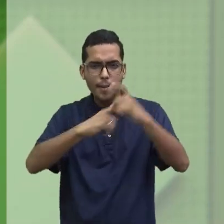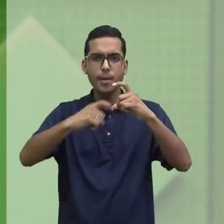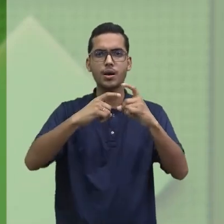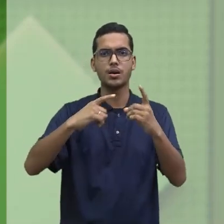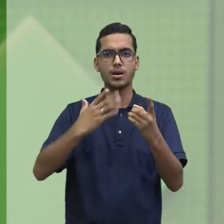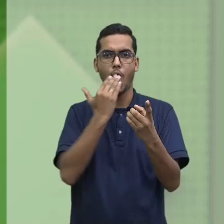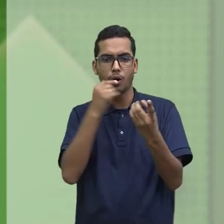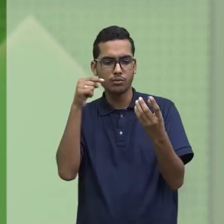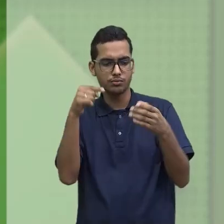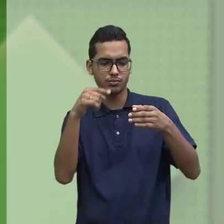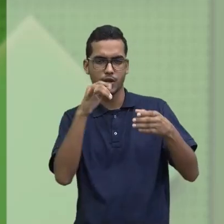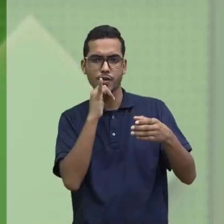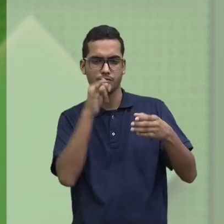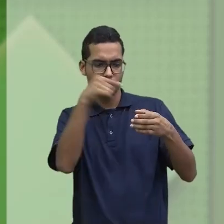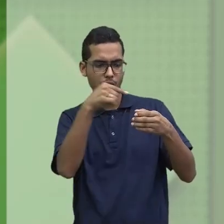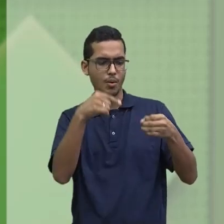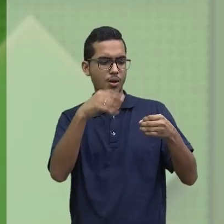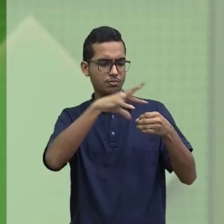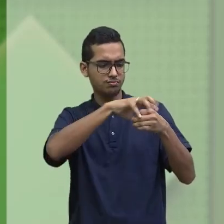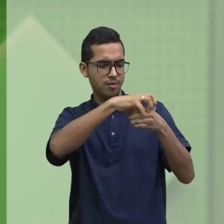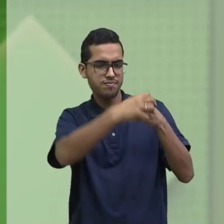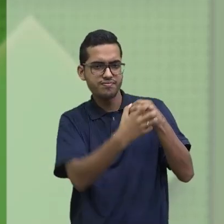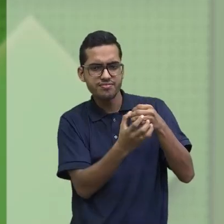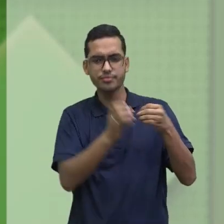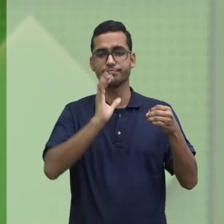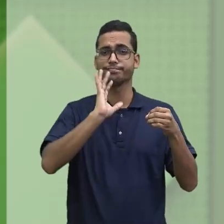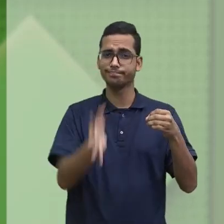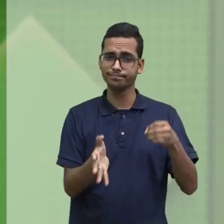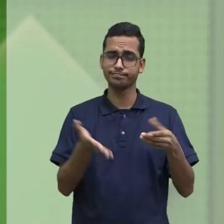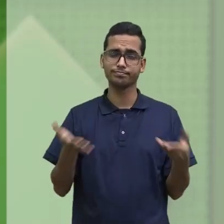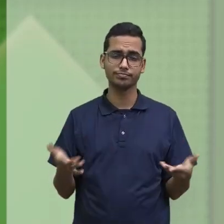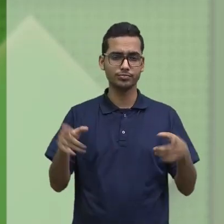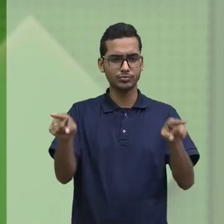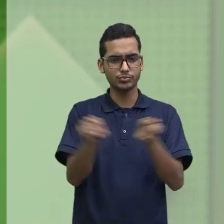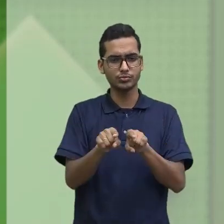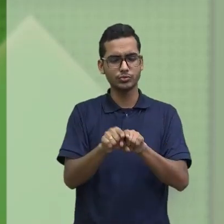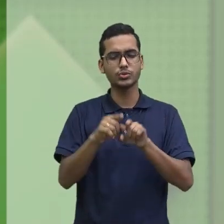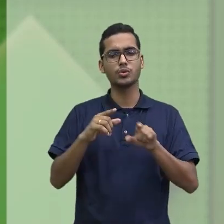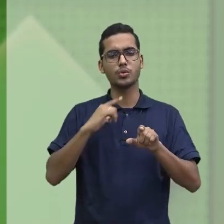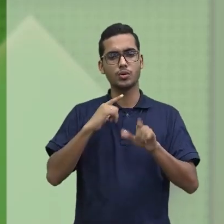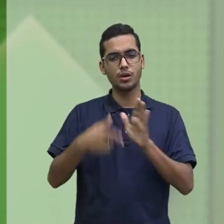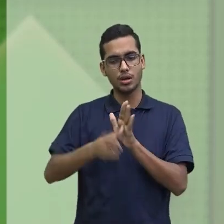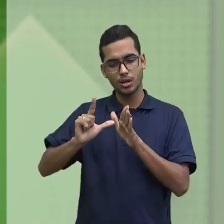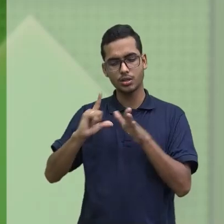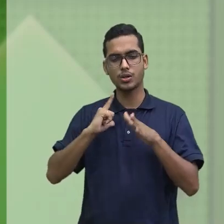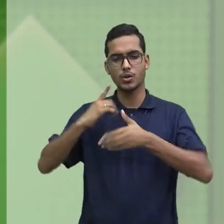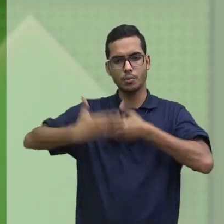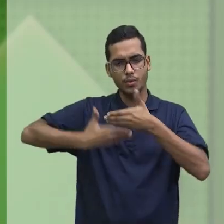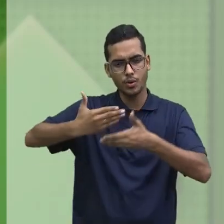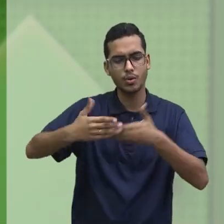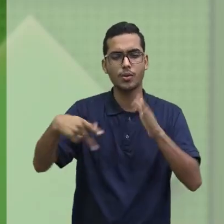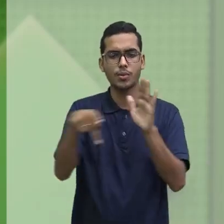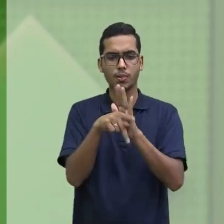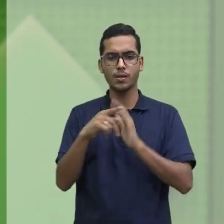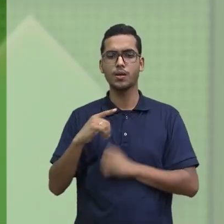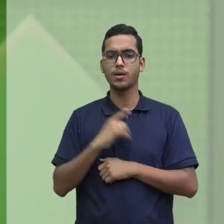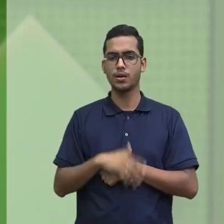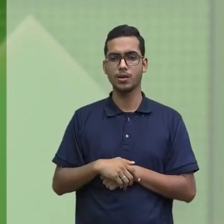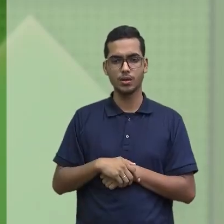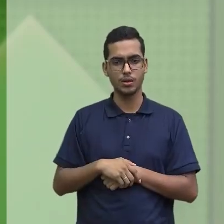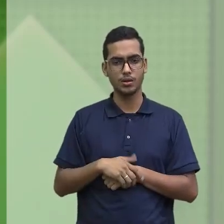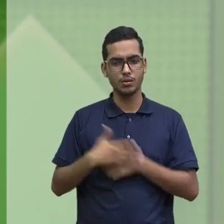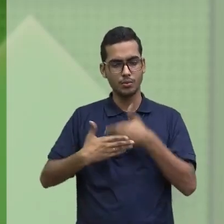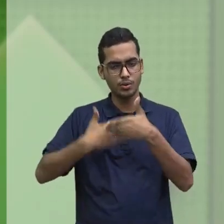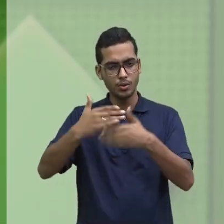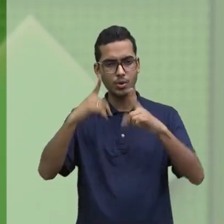alguns processos que iriam eliminar, então, esses micro-organismos, eles poderiam fazer com que o alimento também perdesse a qualidade, né?